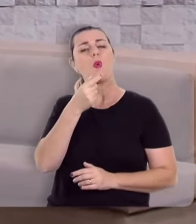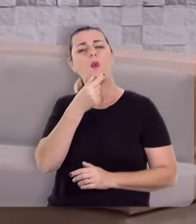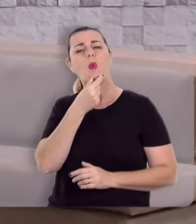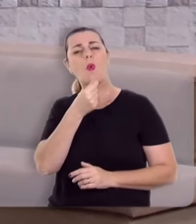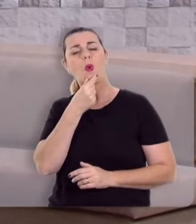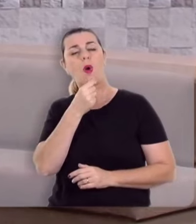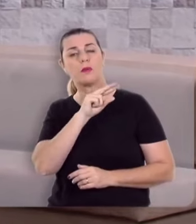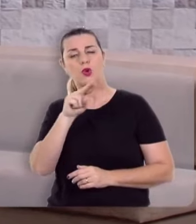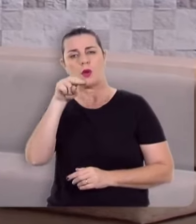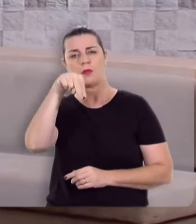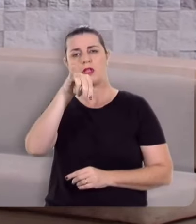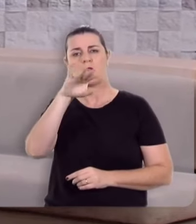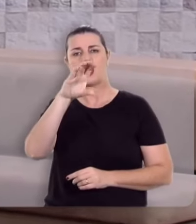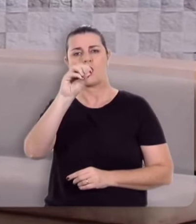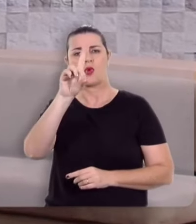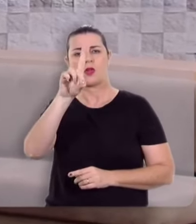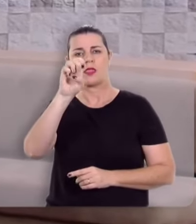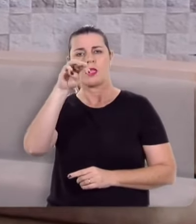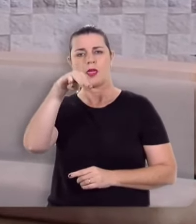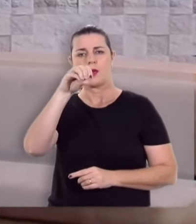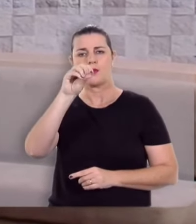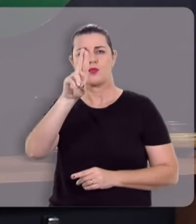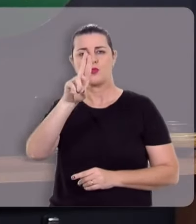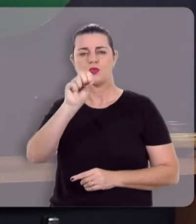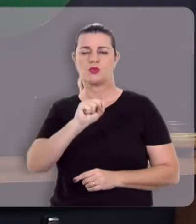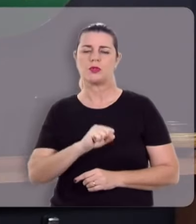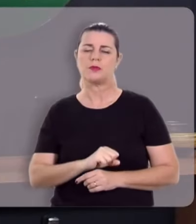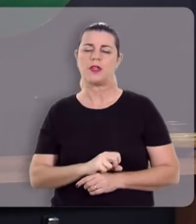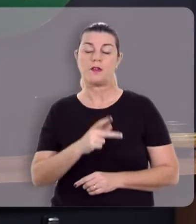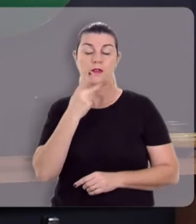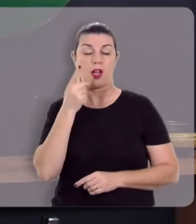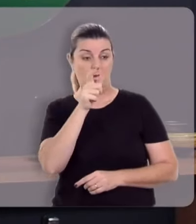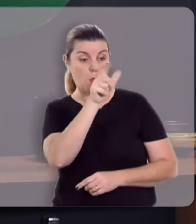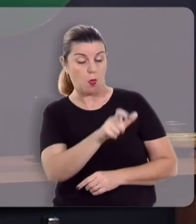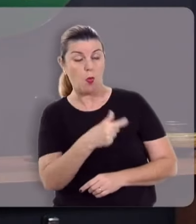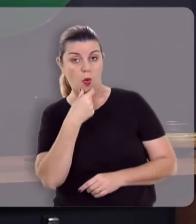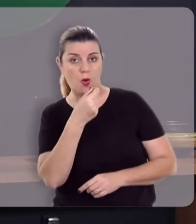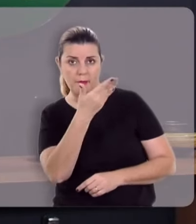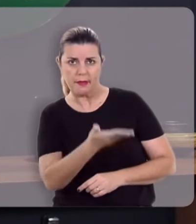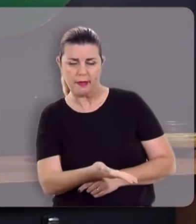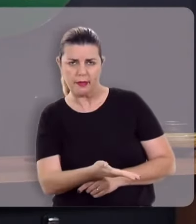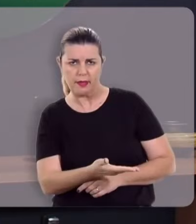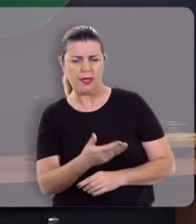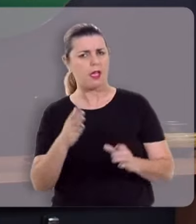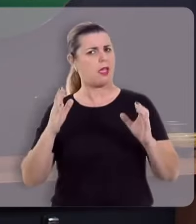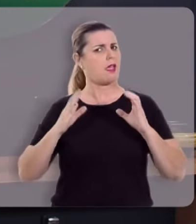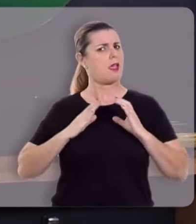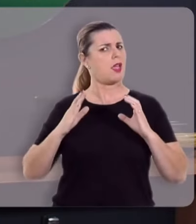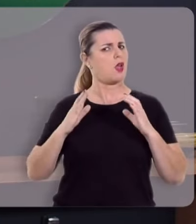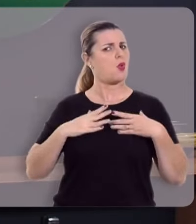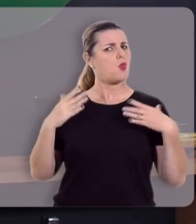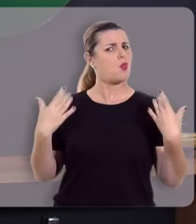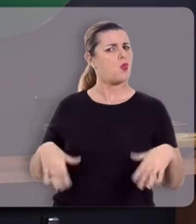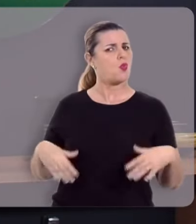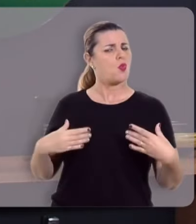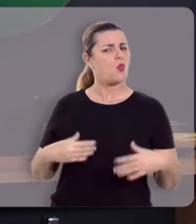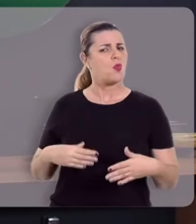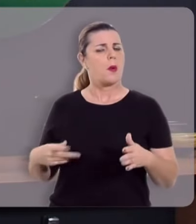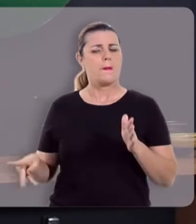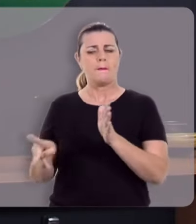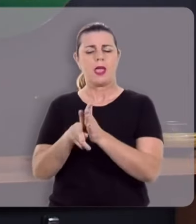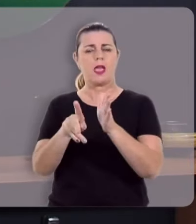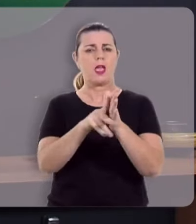chamado Nicodemos. Diz a Bíblia que Nicodemos era um homem rico, dono de